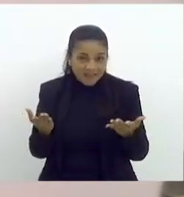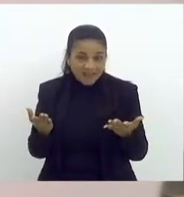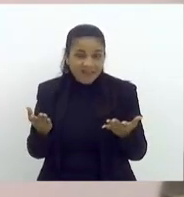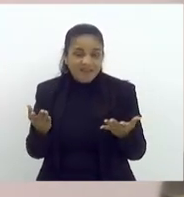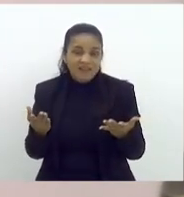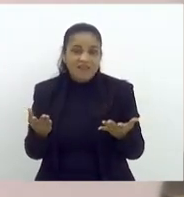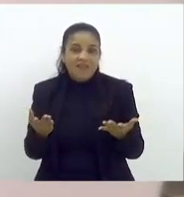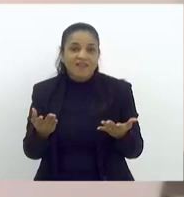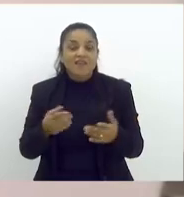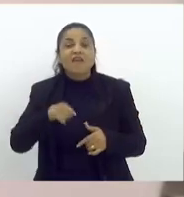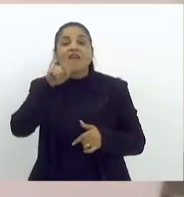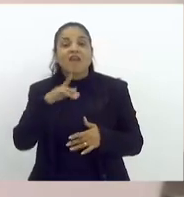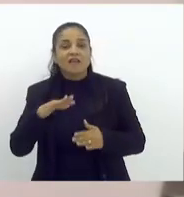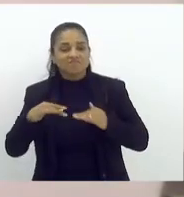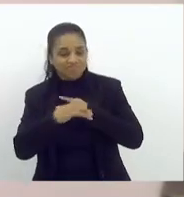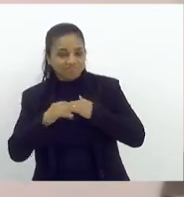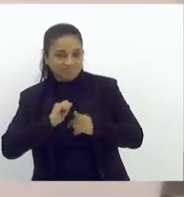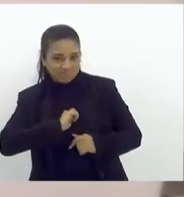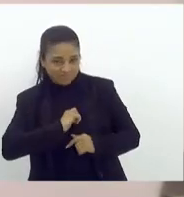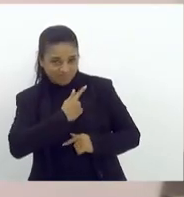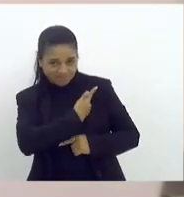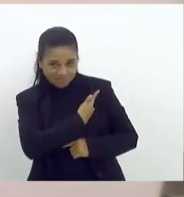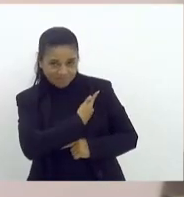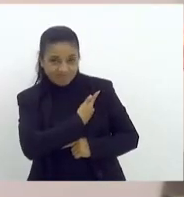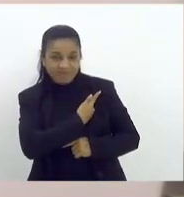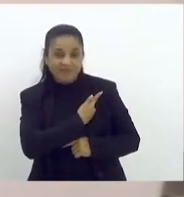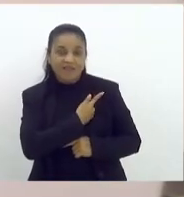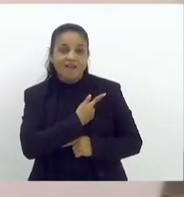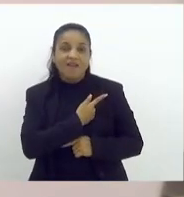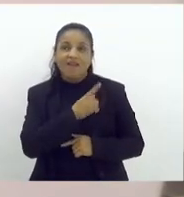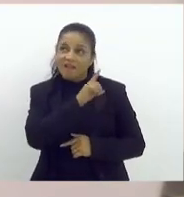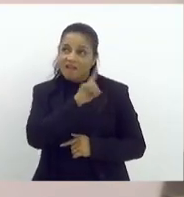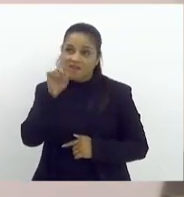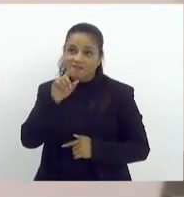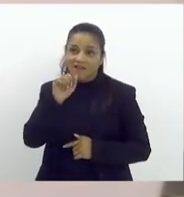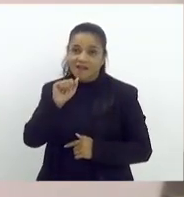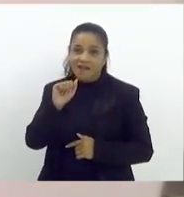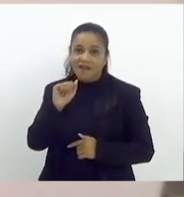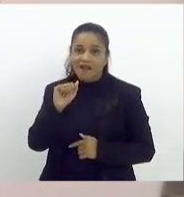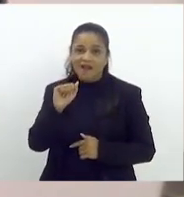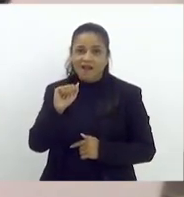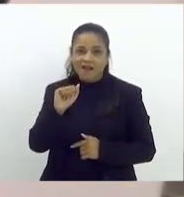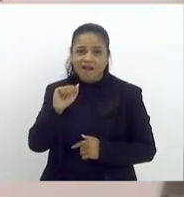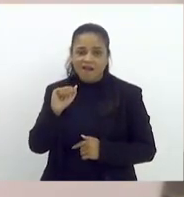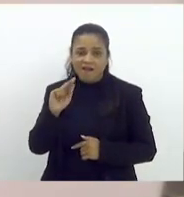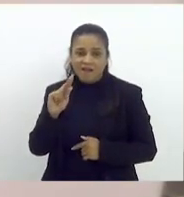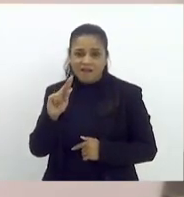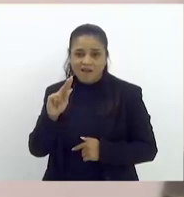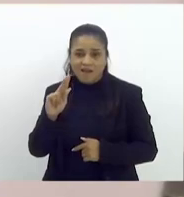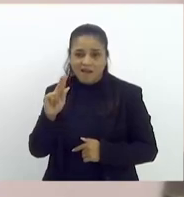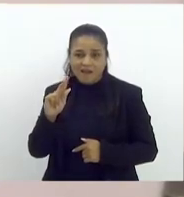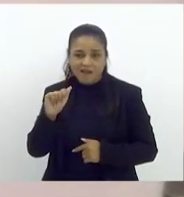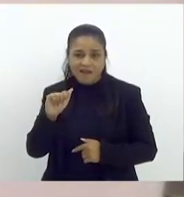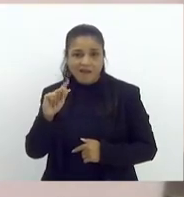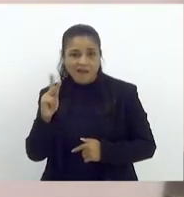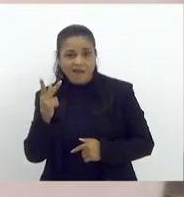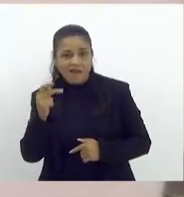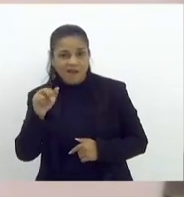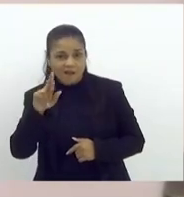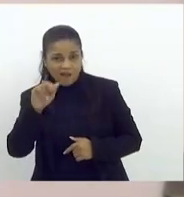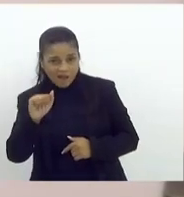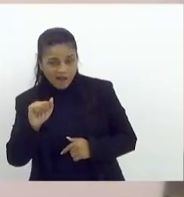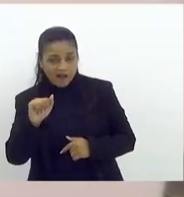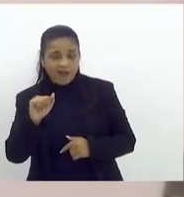saudar quem é de São Gonçalo aha eu acho que isso eu tô aqui hoje é grátis tá ligado É eu acho que se tem hoje tanque